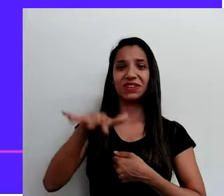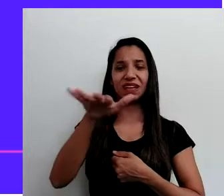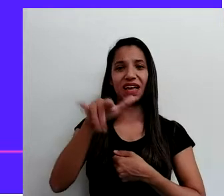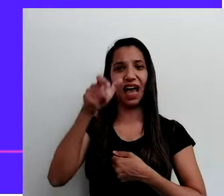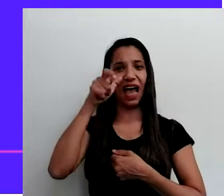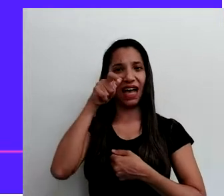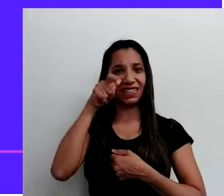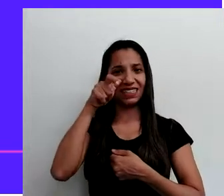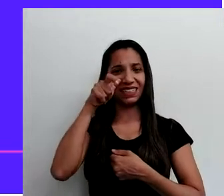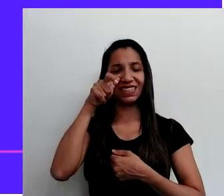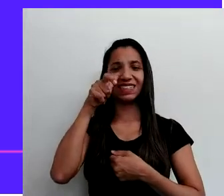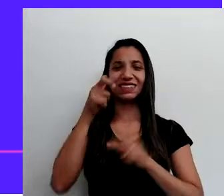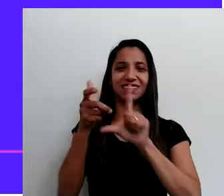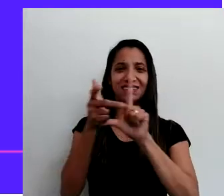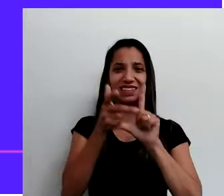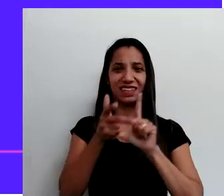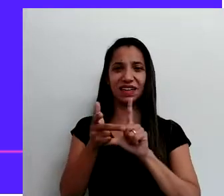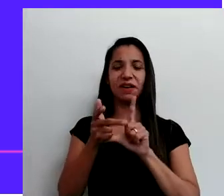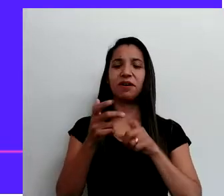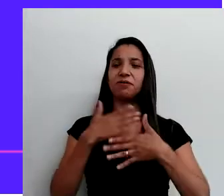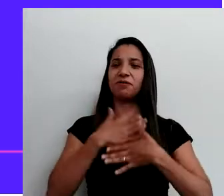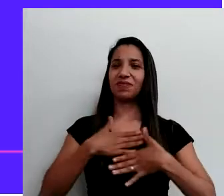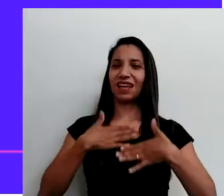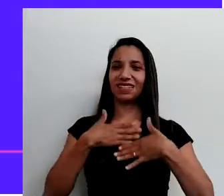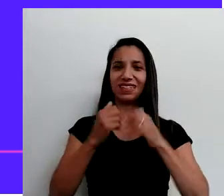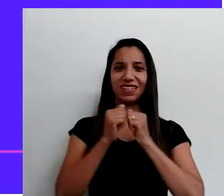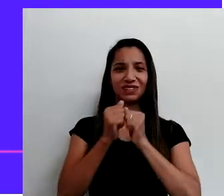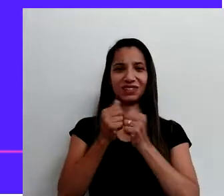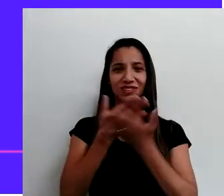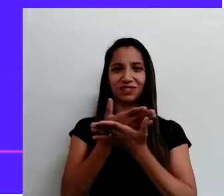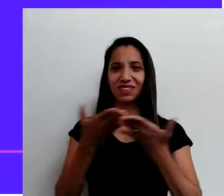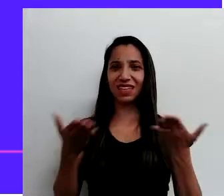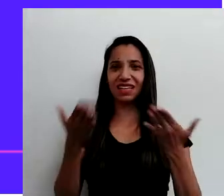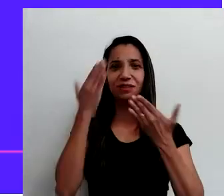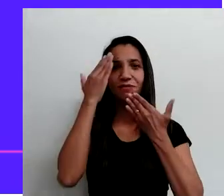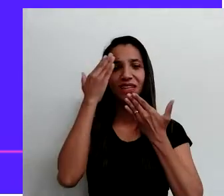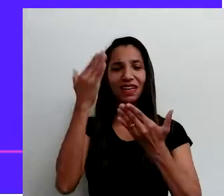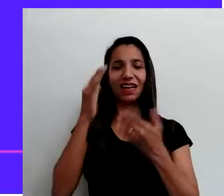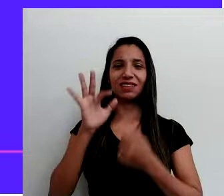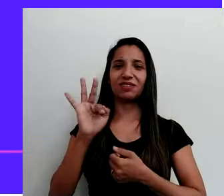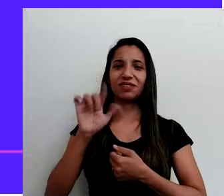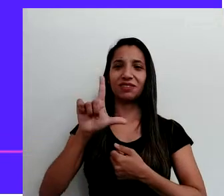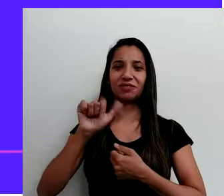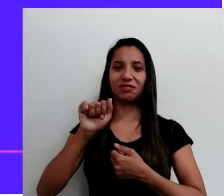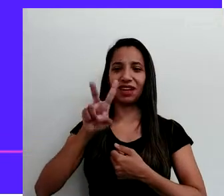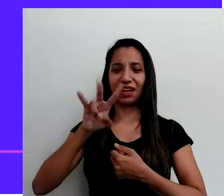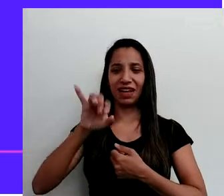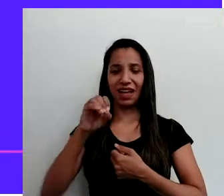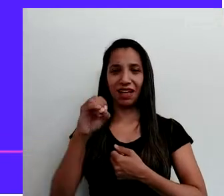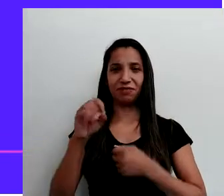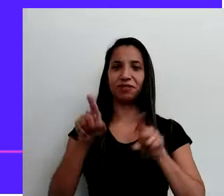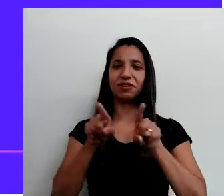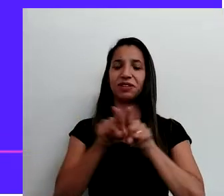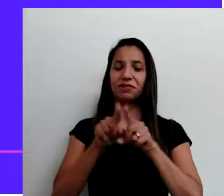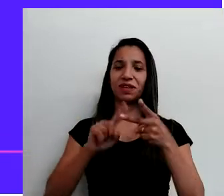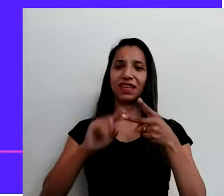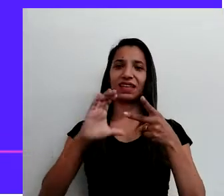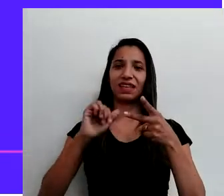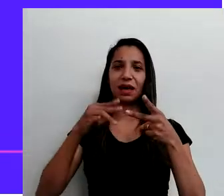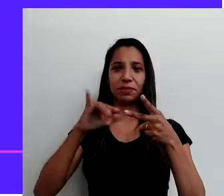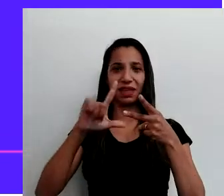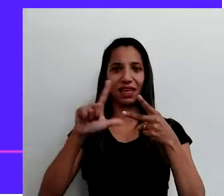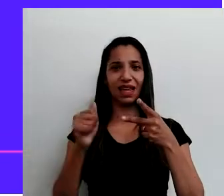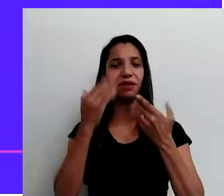Um prazer estar aqui hoje. Fábio e Camila, muito obrigada pelo convite. Assim, uma honra participar. Eu também sou